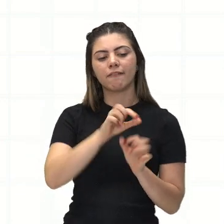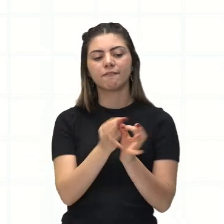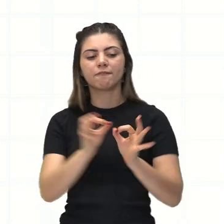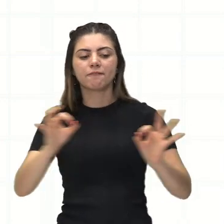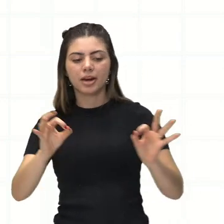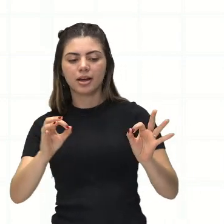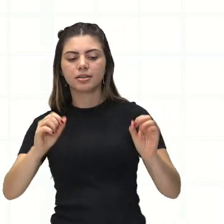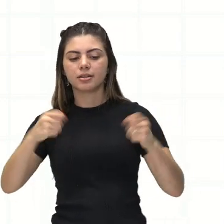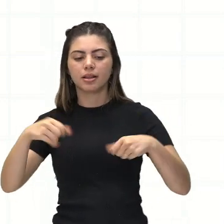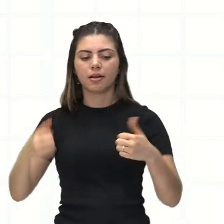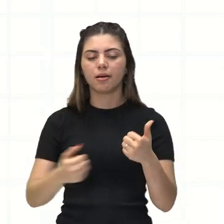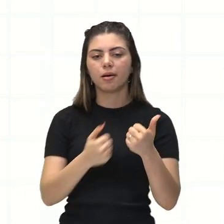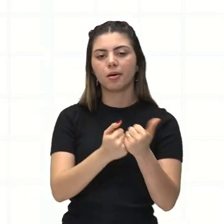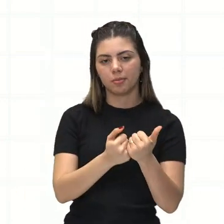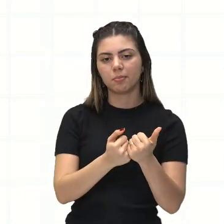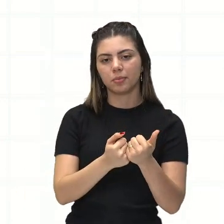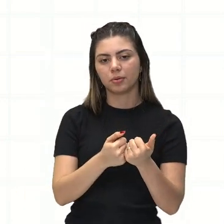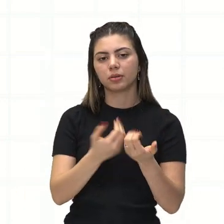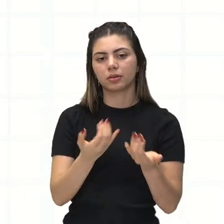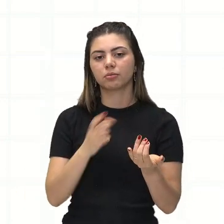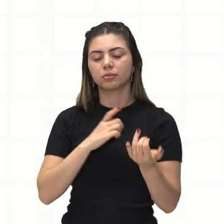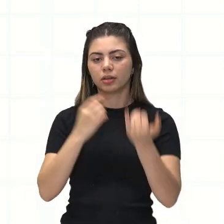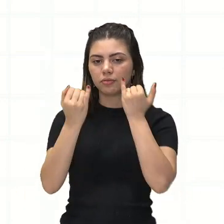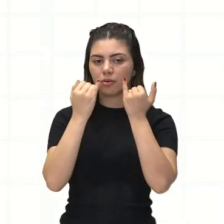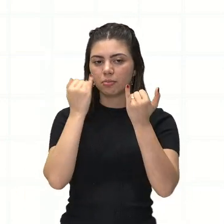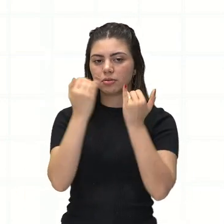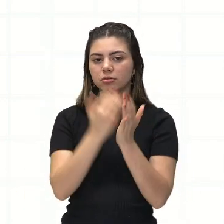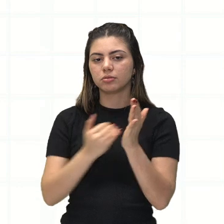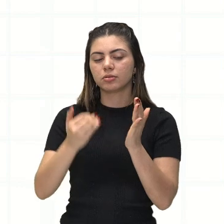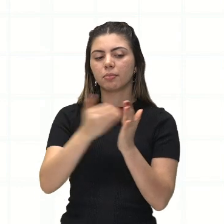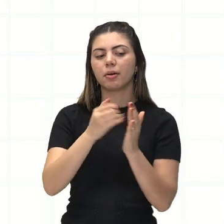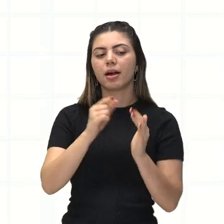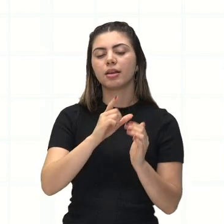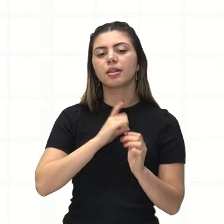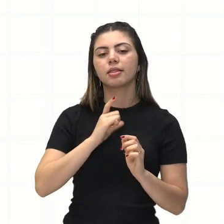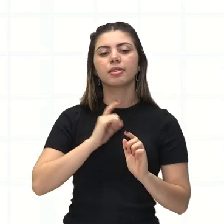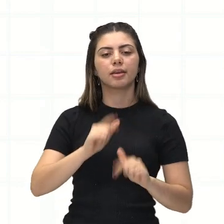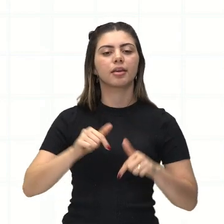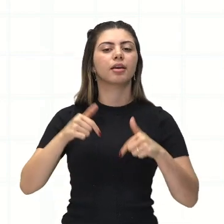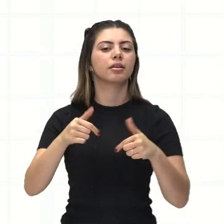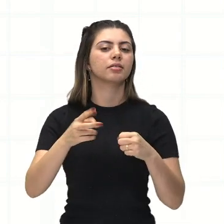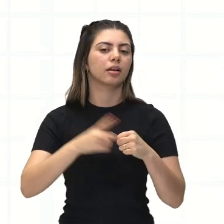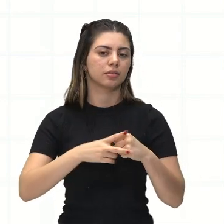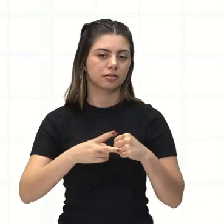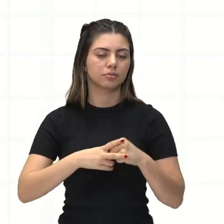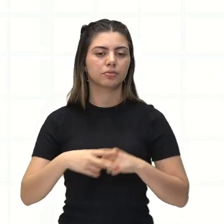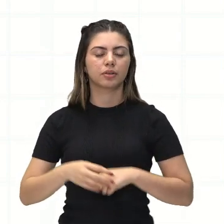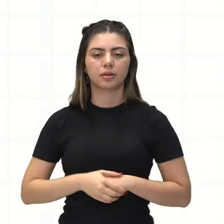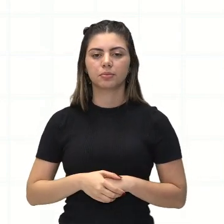frase, fornecendo informações adicionais sobre o que está sendo realizado pelo verbo. Por